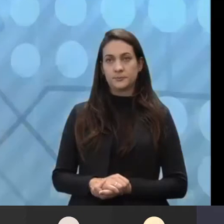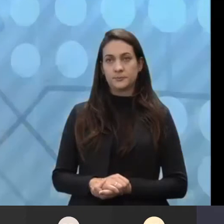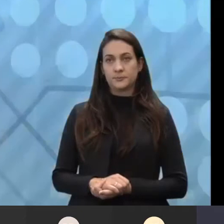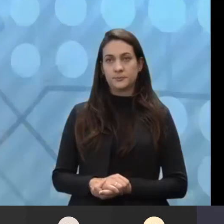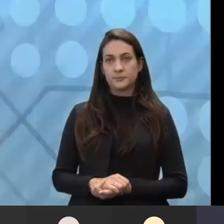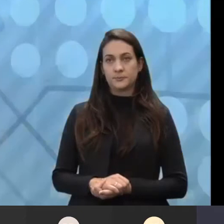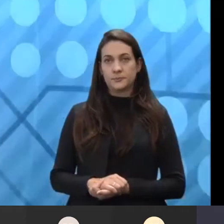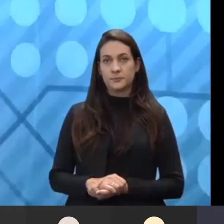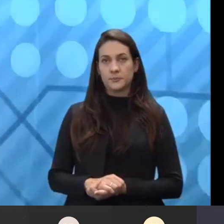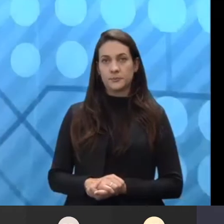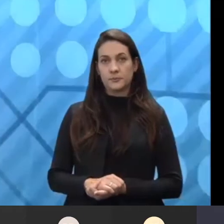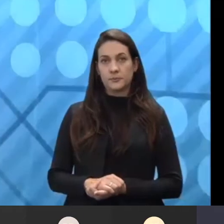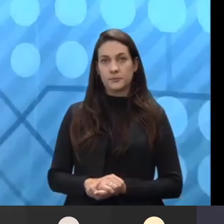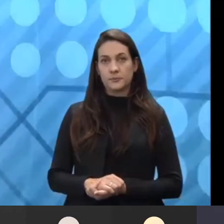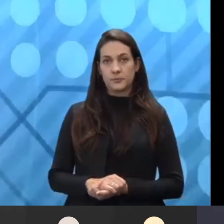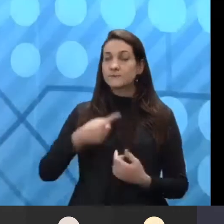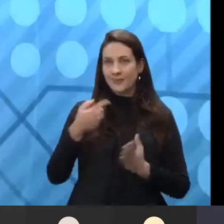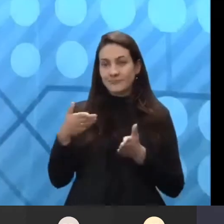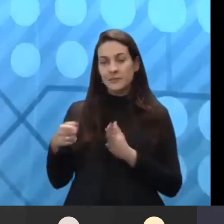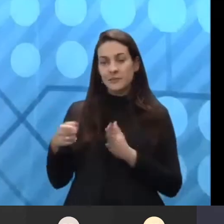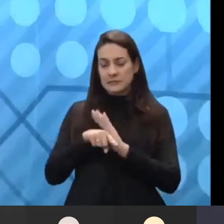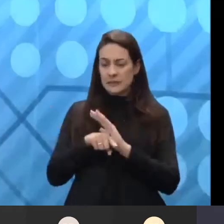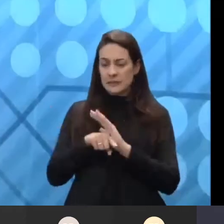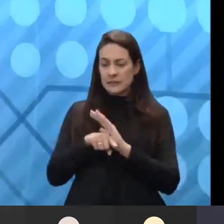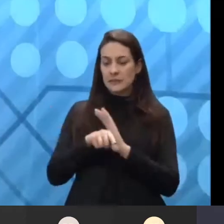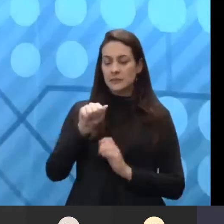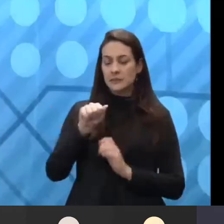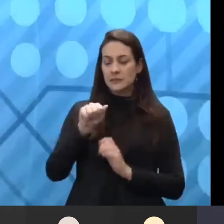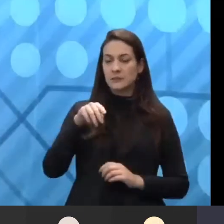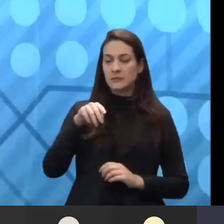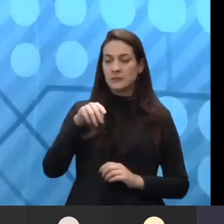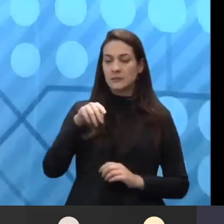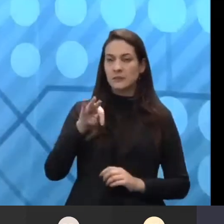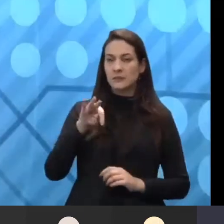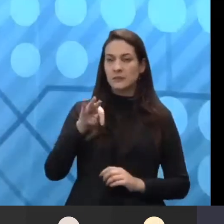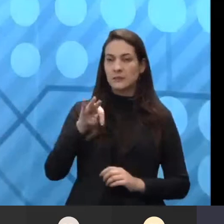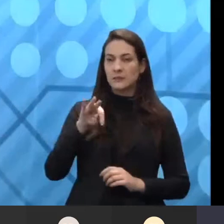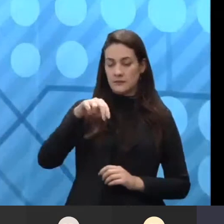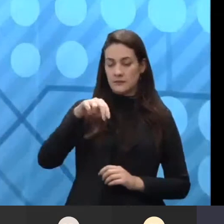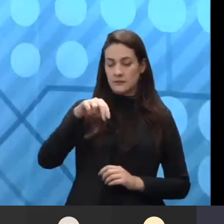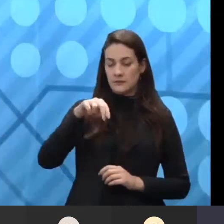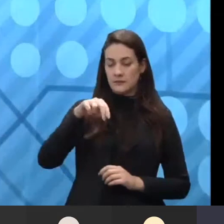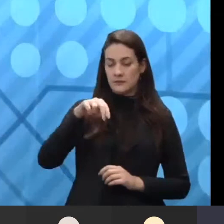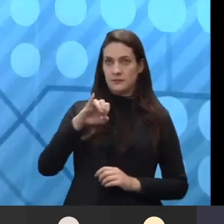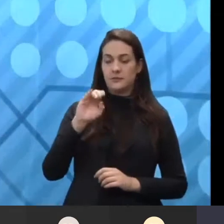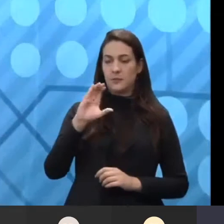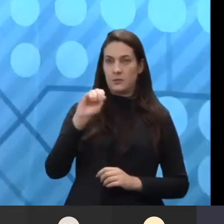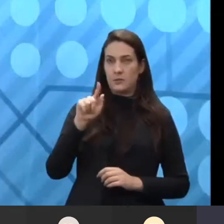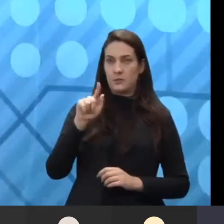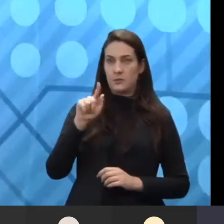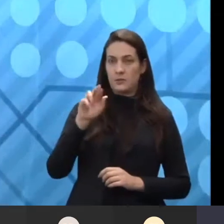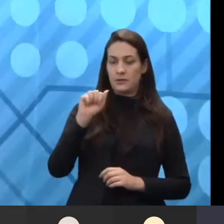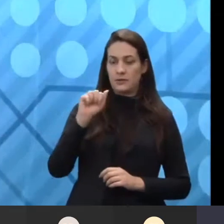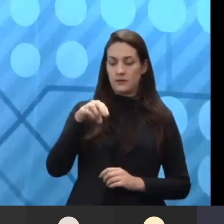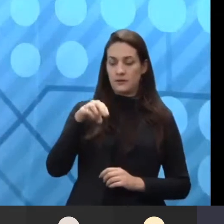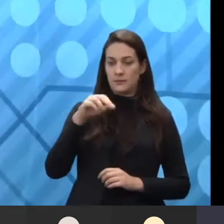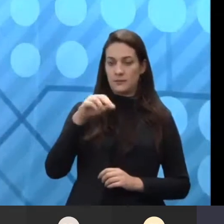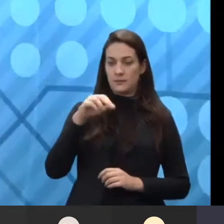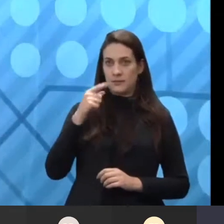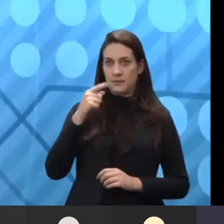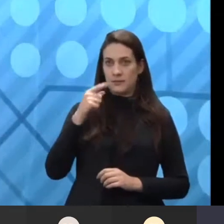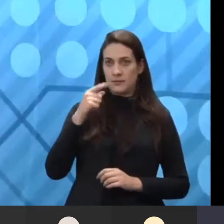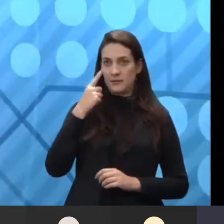Então, nesse primeiro procedimento, nós realizamos o antibiograma e você viu como é que faz a técnica do disco de fusão. Por que ele é chamado de disco de